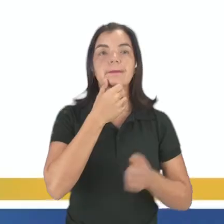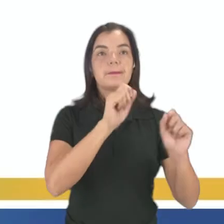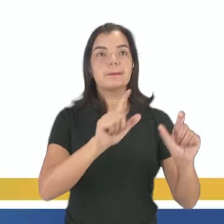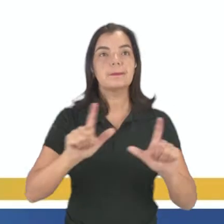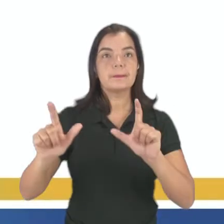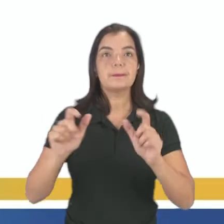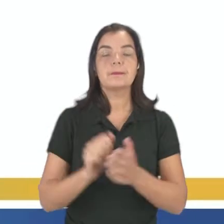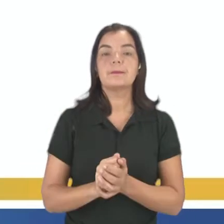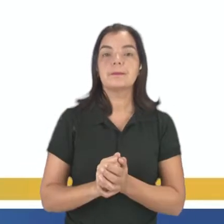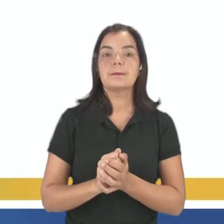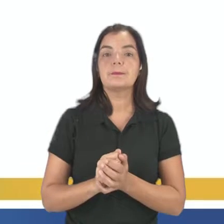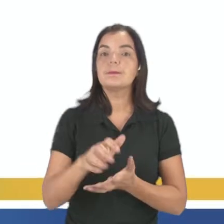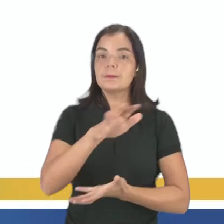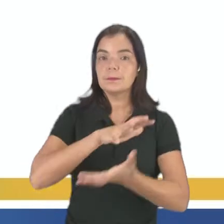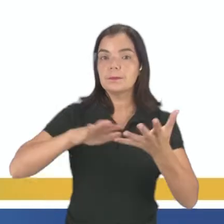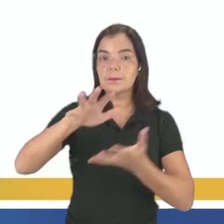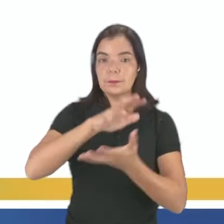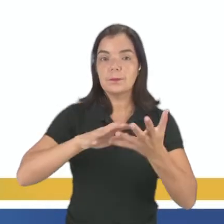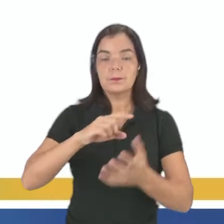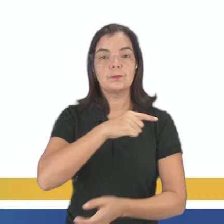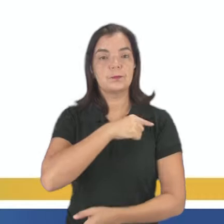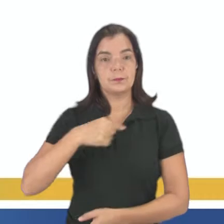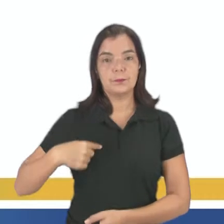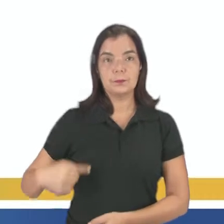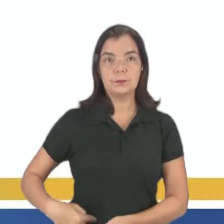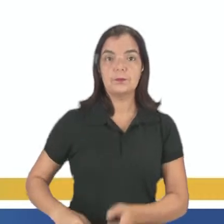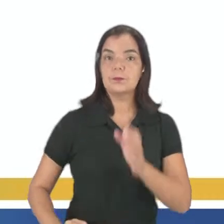A Revolução Chinesa, né, acontece em